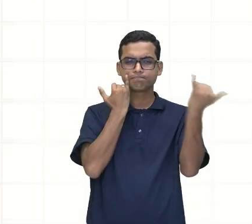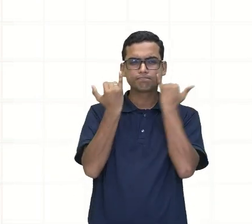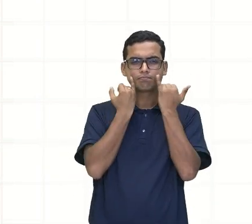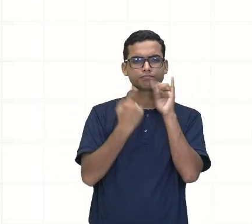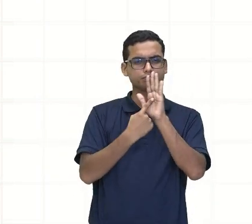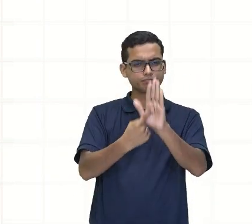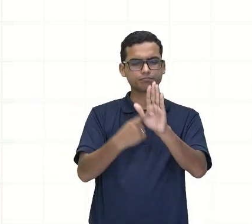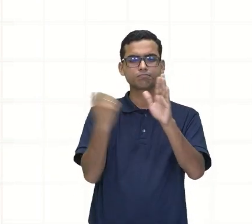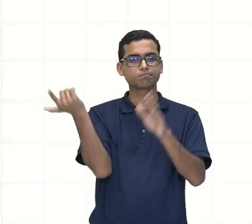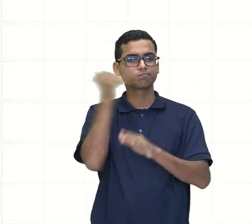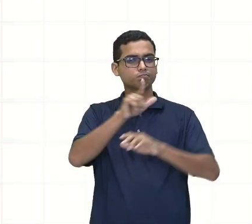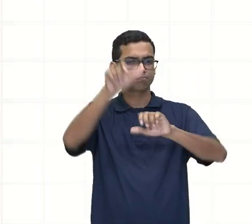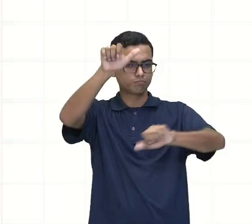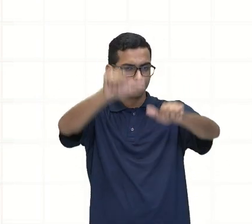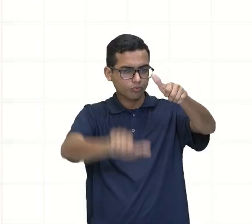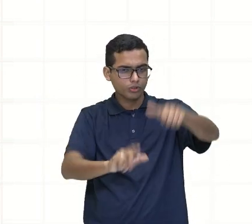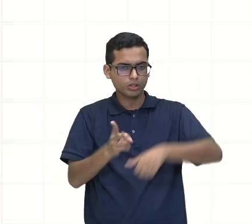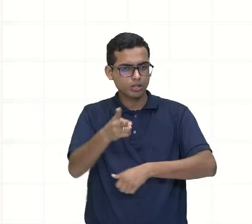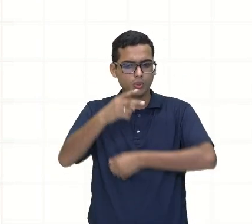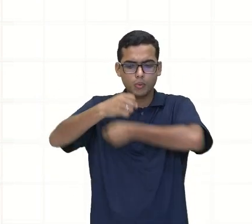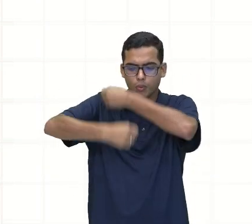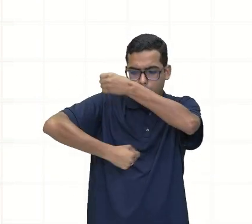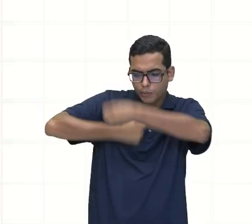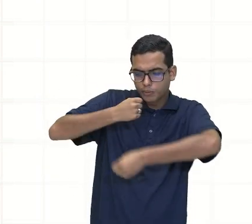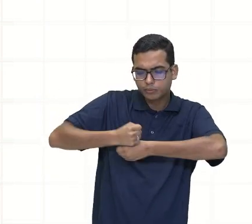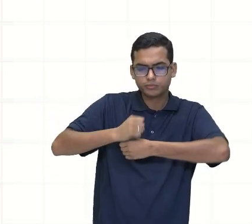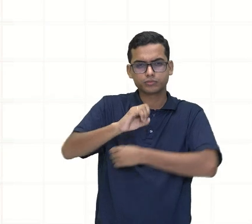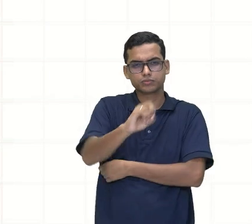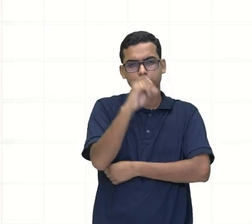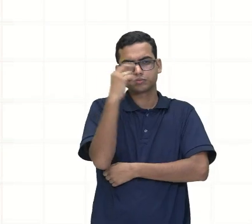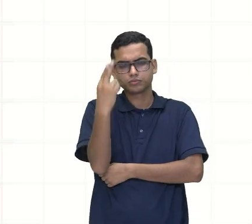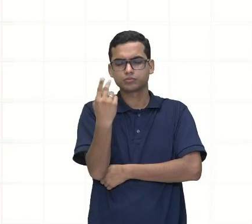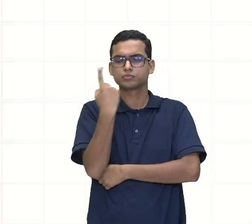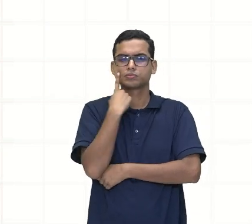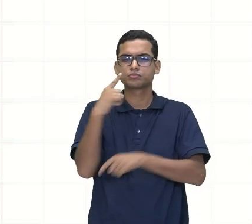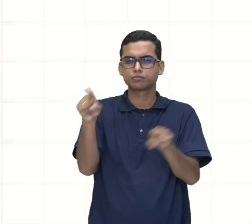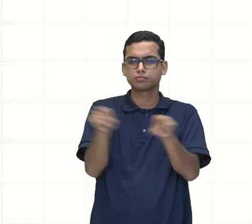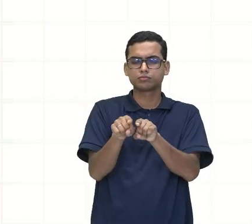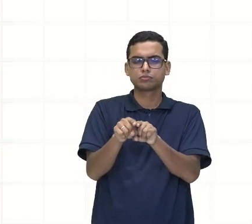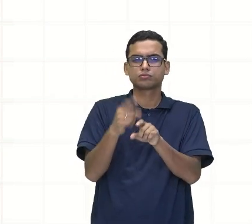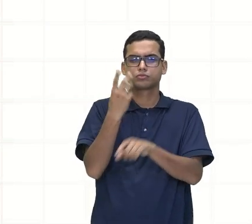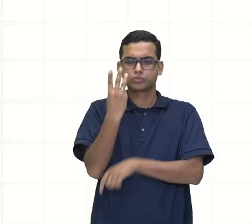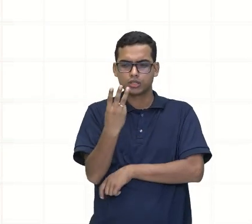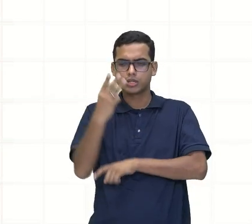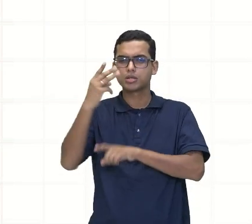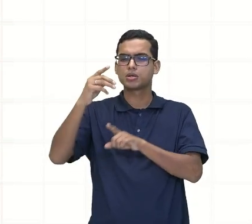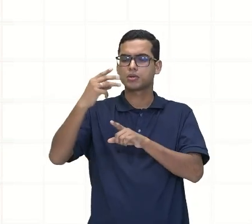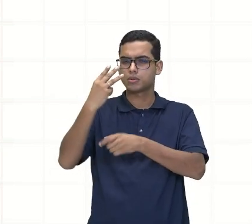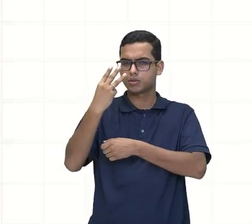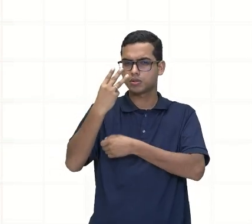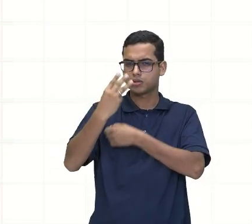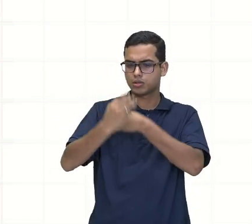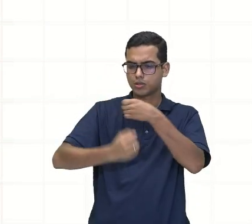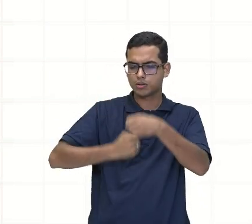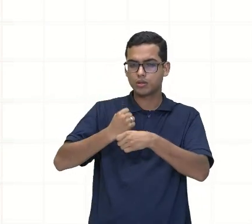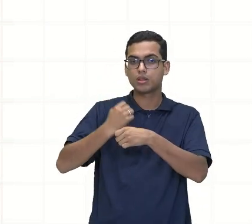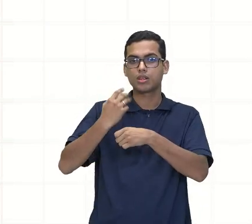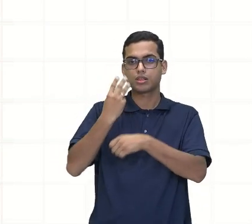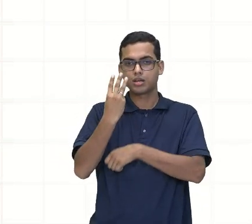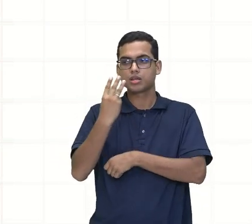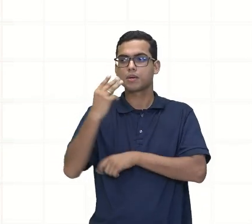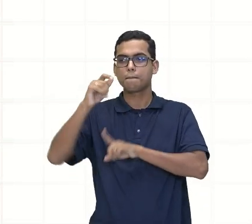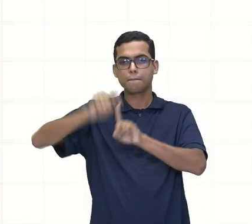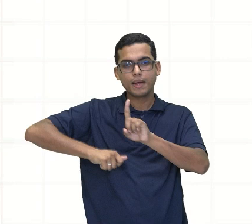podem ser analisados anualmente, você pode observar ali por trimestre, né? Ou a cada 6 meses, depende também